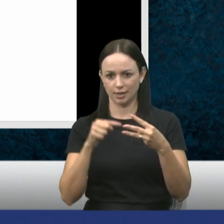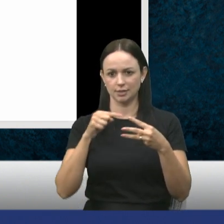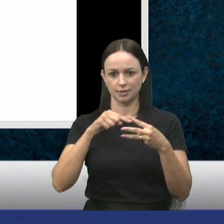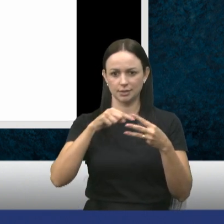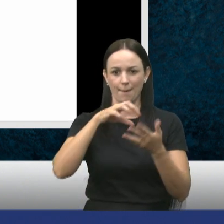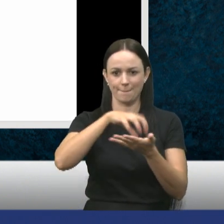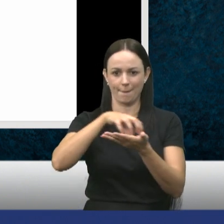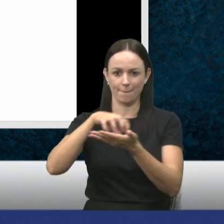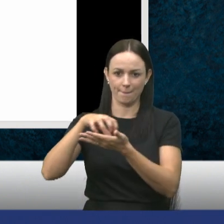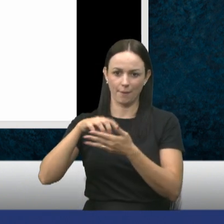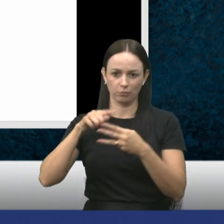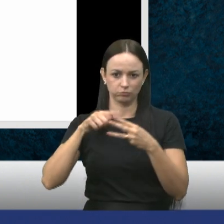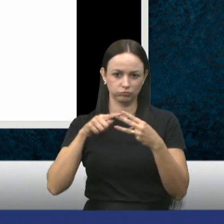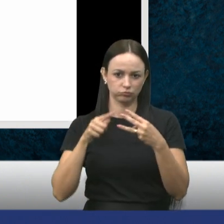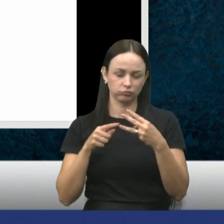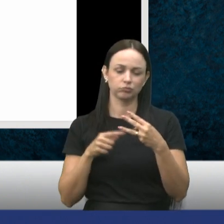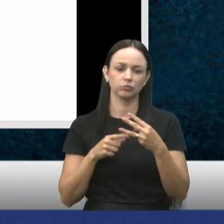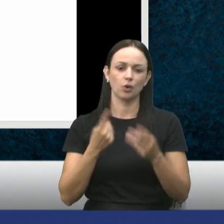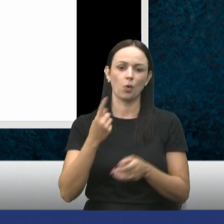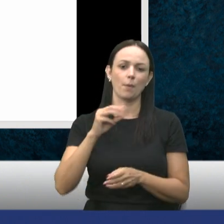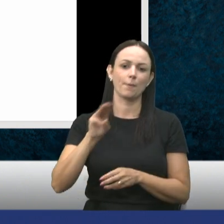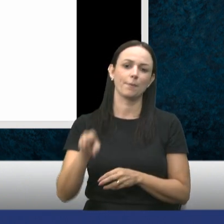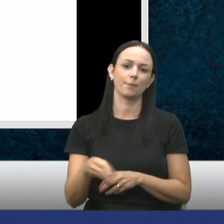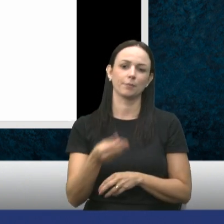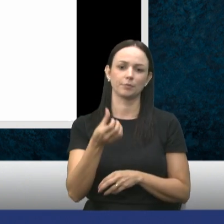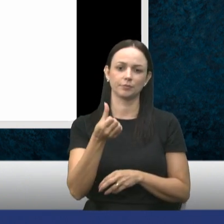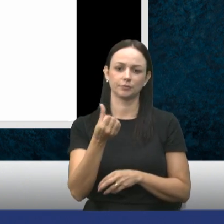públicos, total de